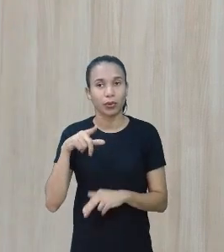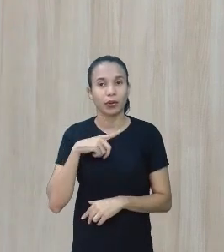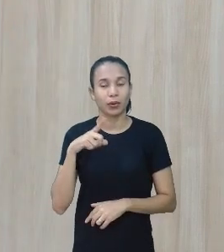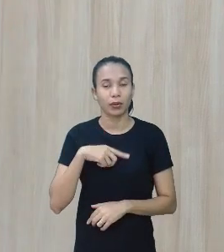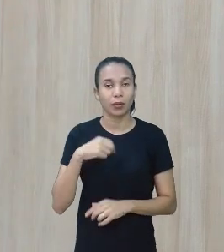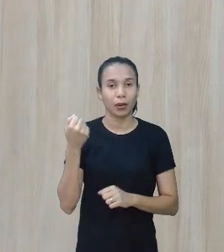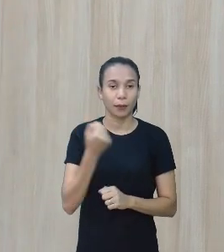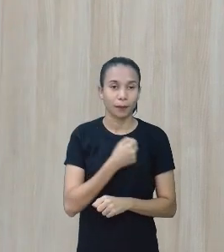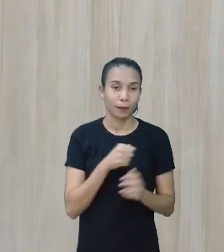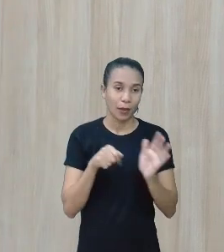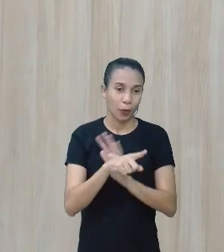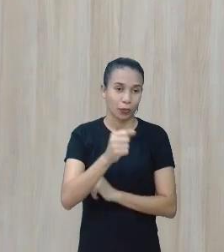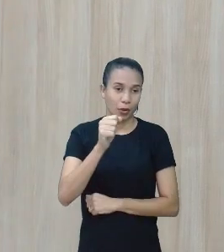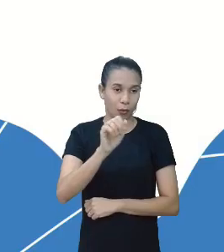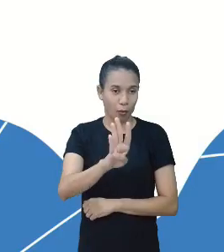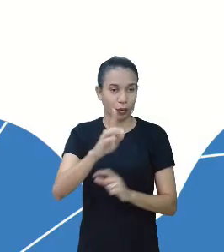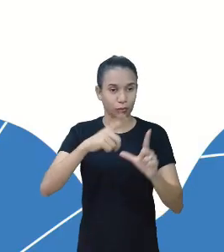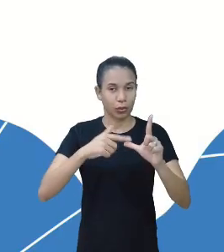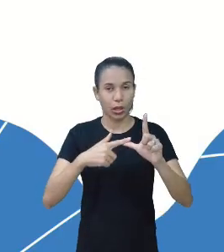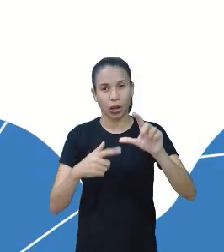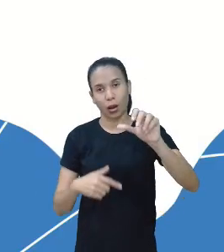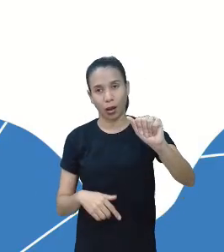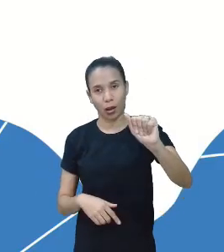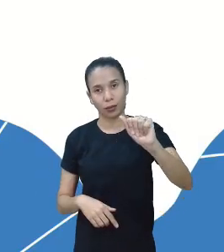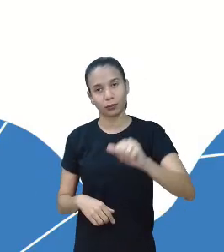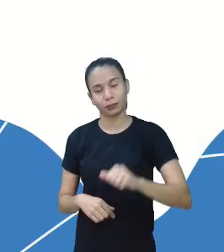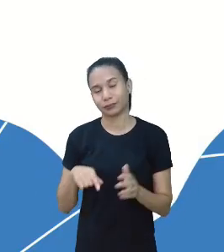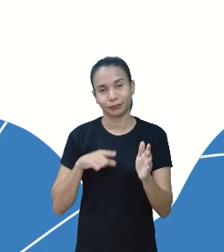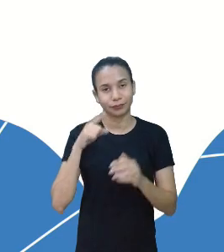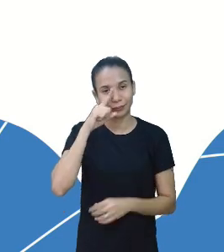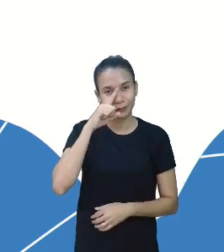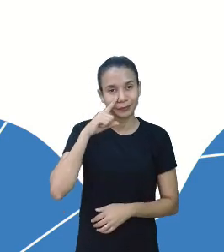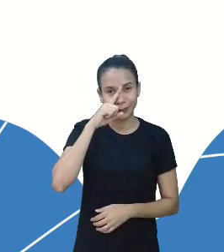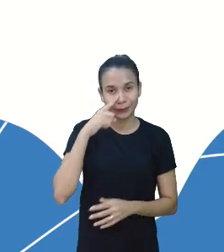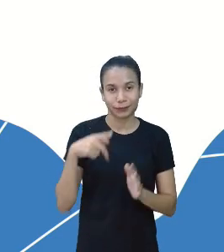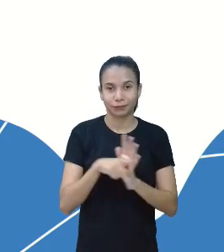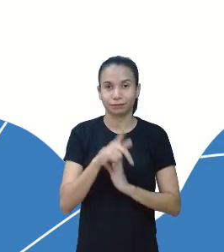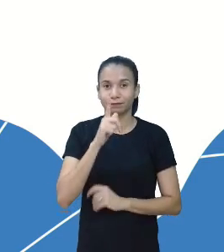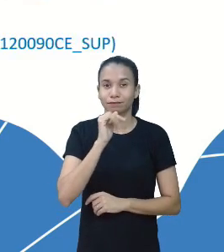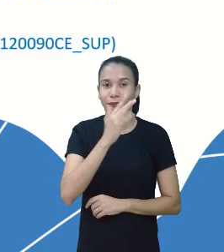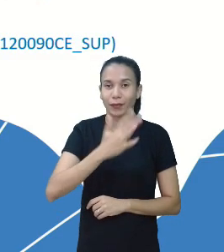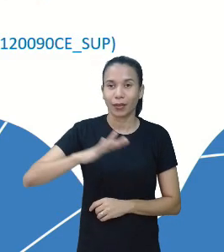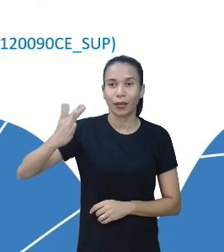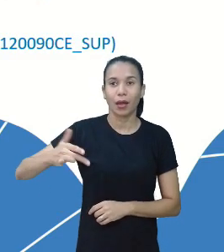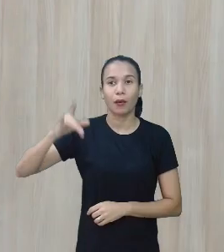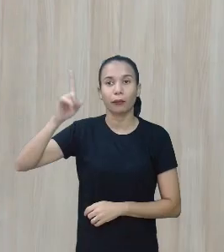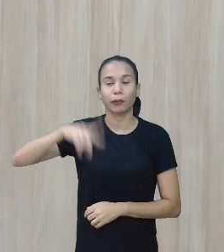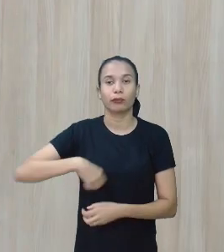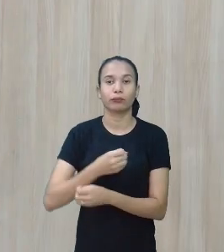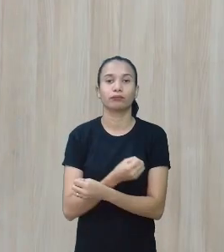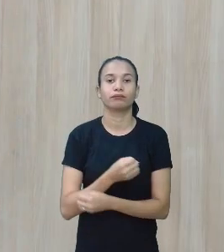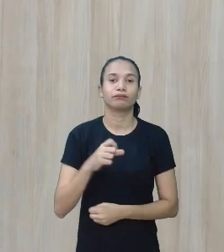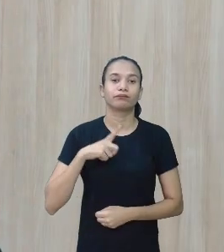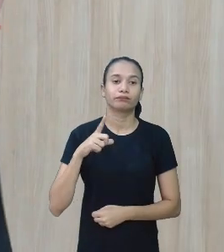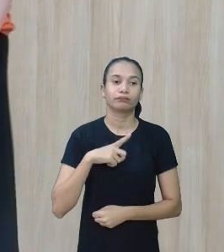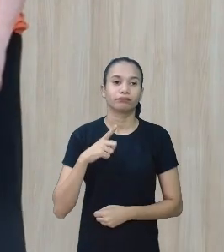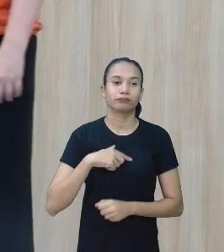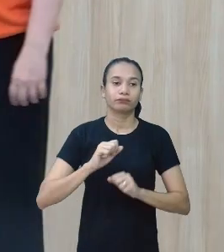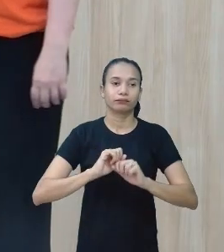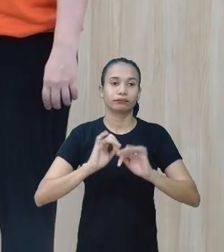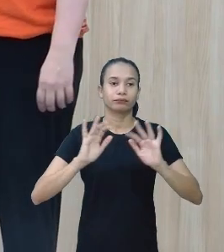a quarta questão, letra A. Os perigos oferecidos pelo mar são ditosos,